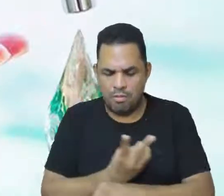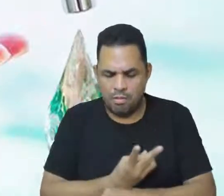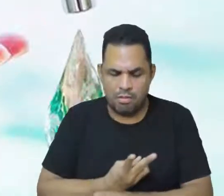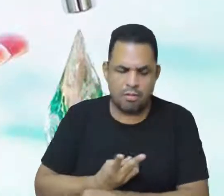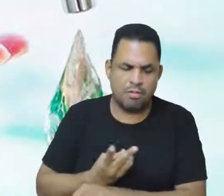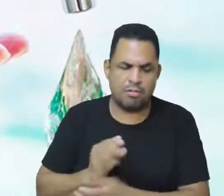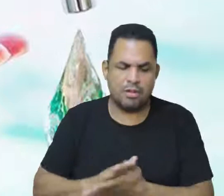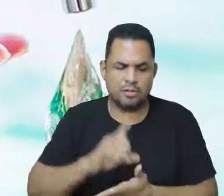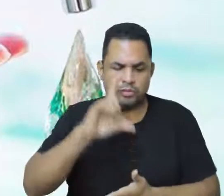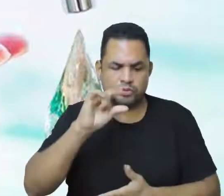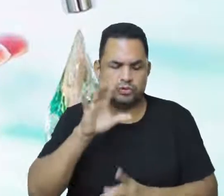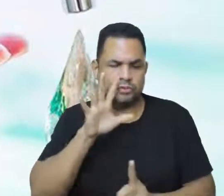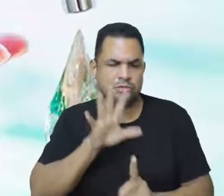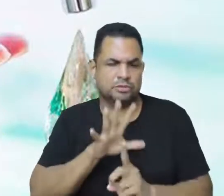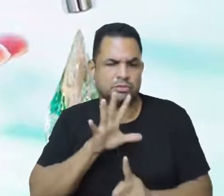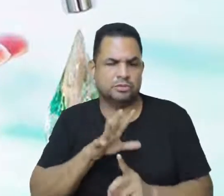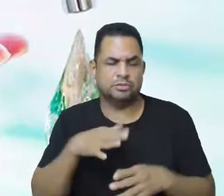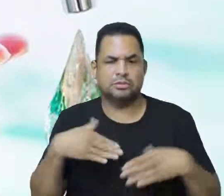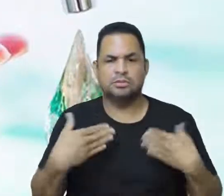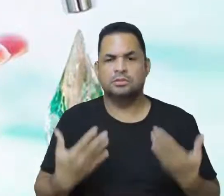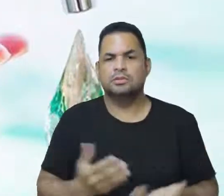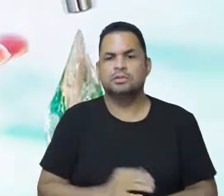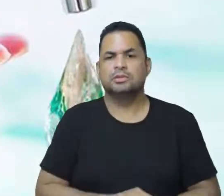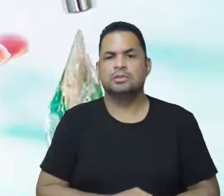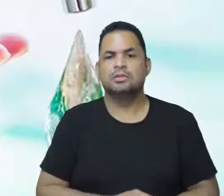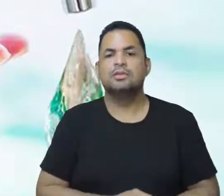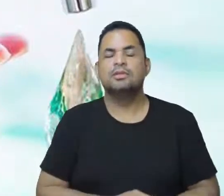de diminuir esses impactos.